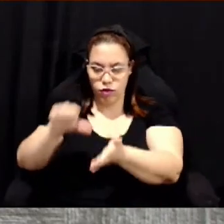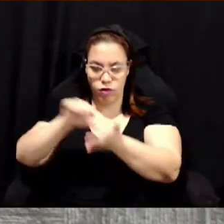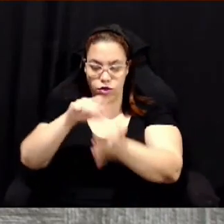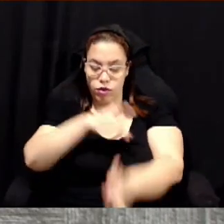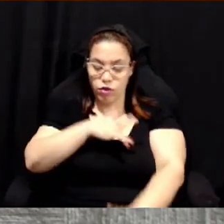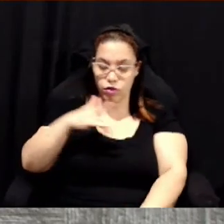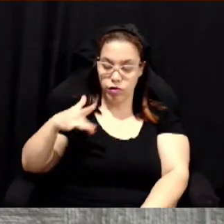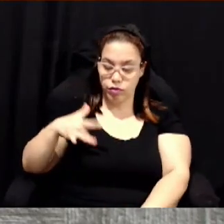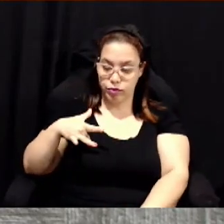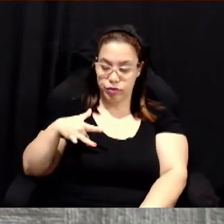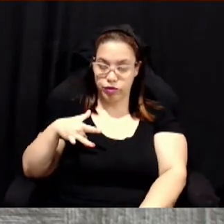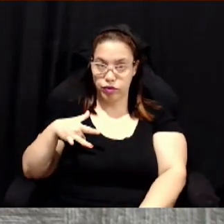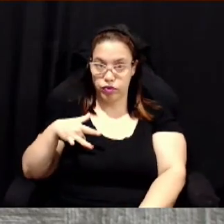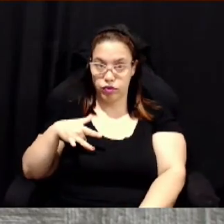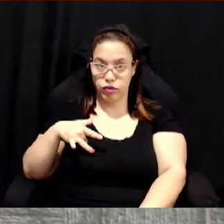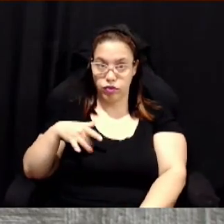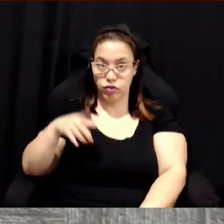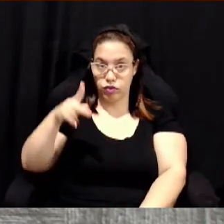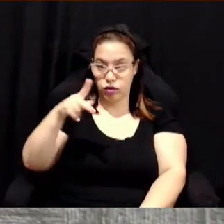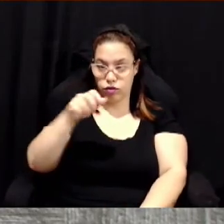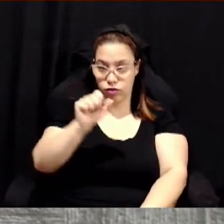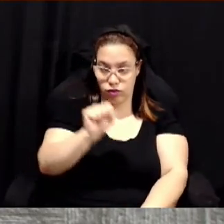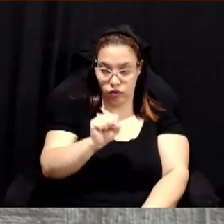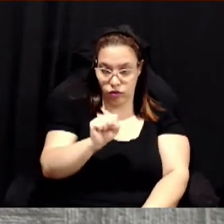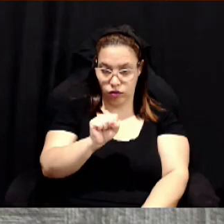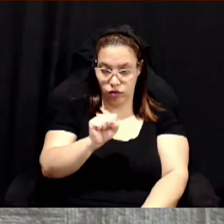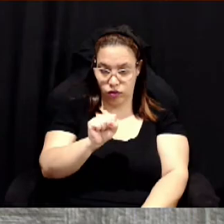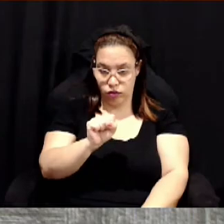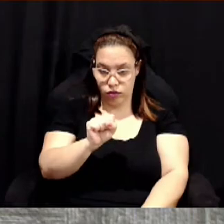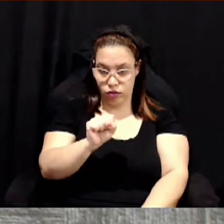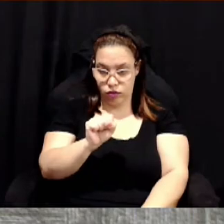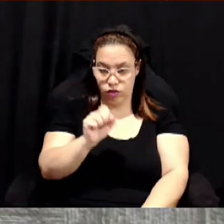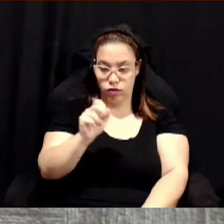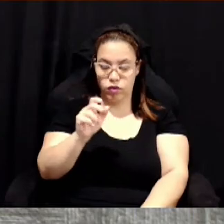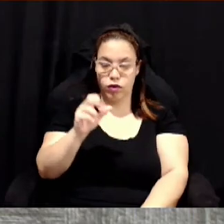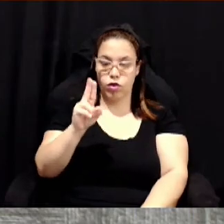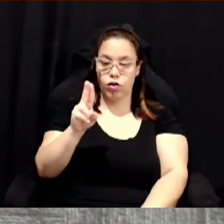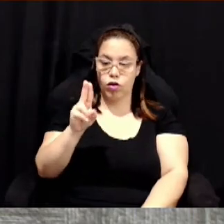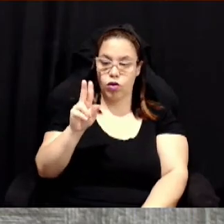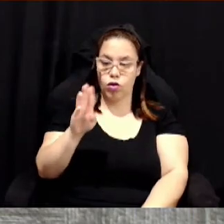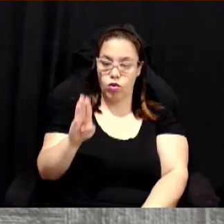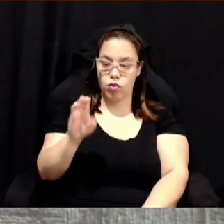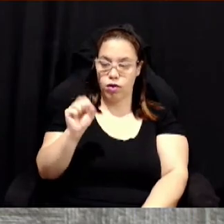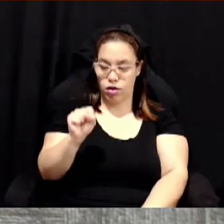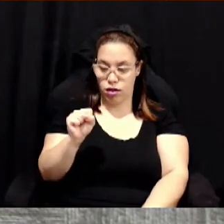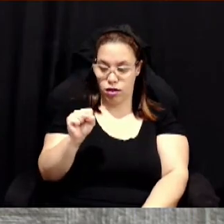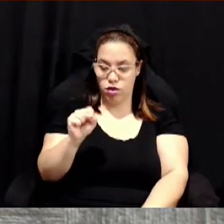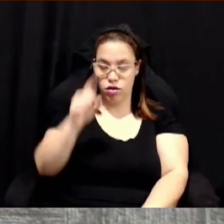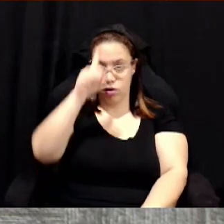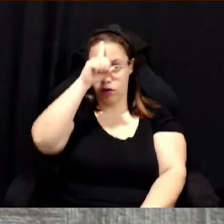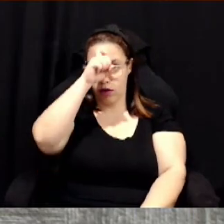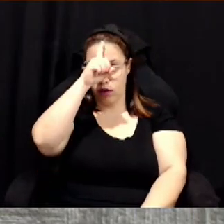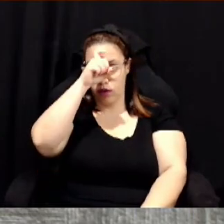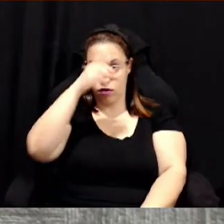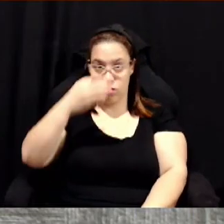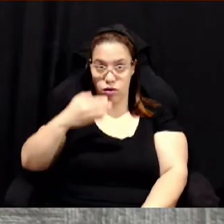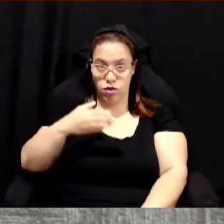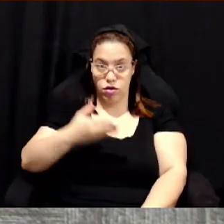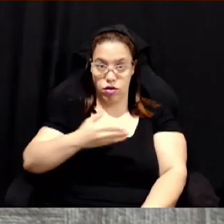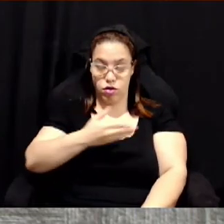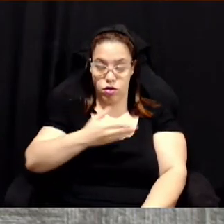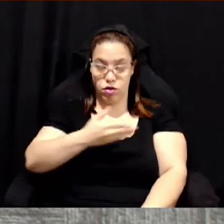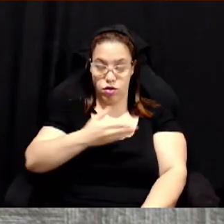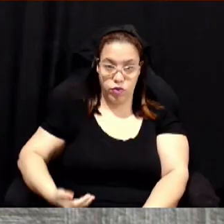saúde, prontos socorros, pronto atendimento e também nos hospitais da rede pública de saúde,